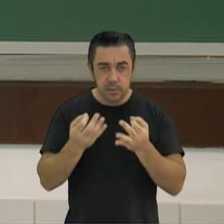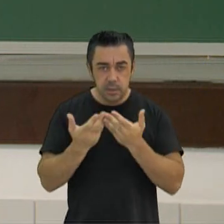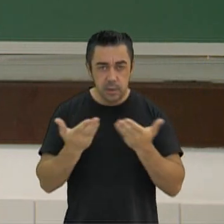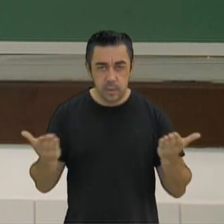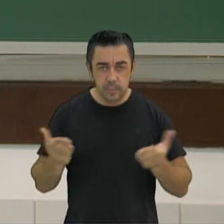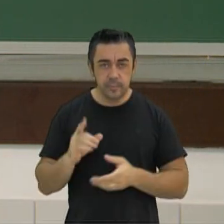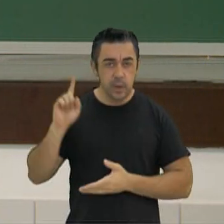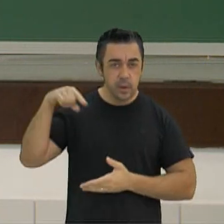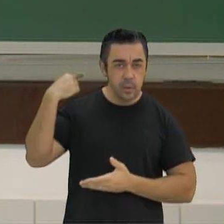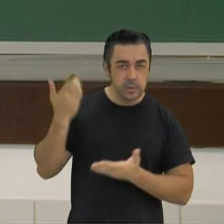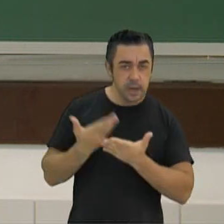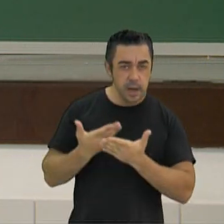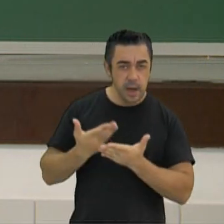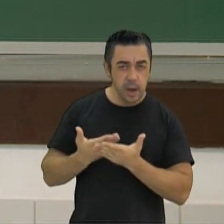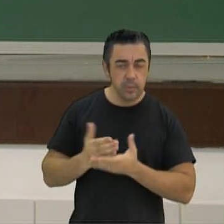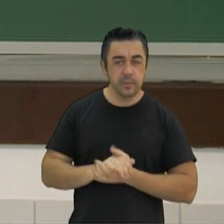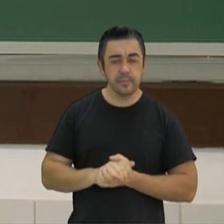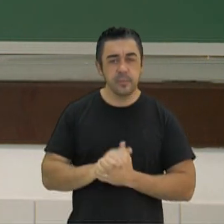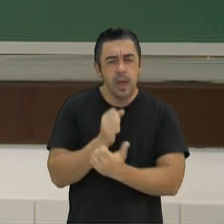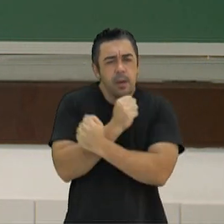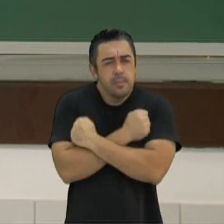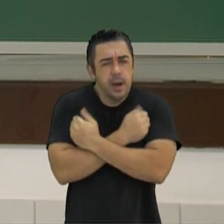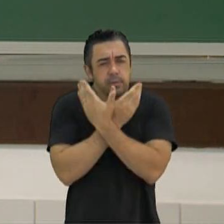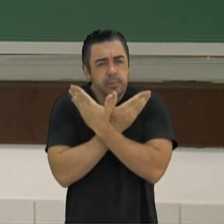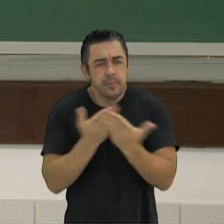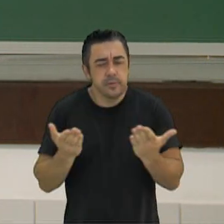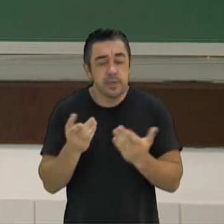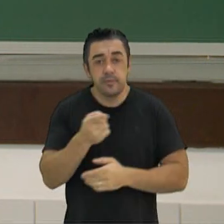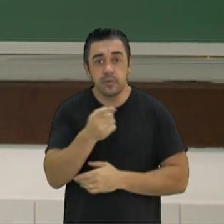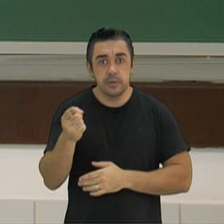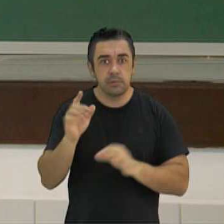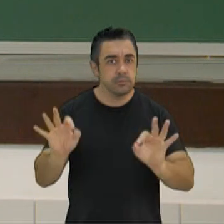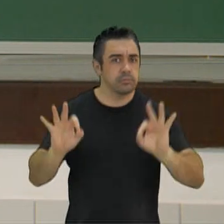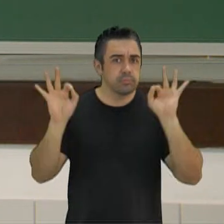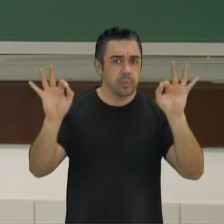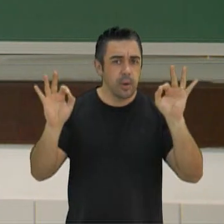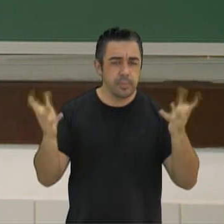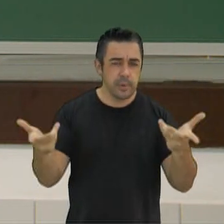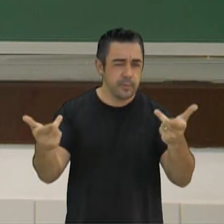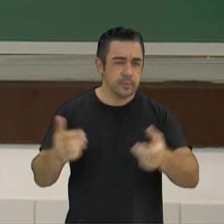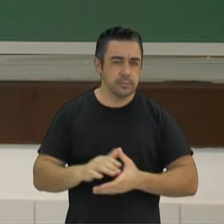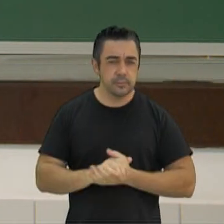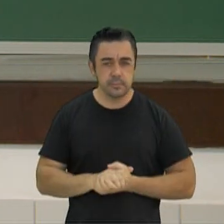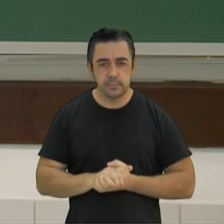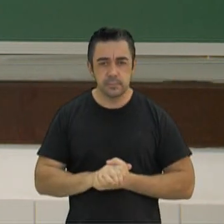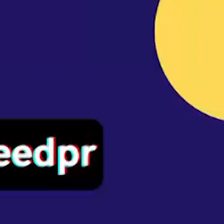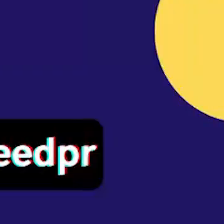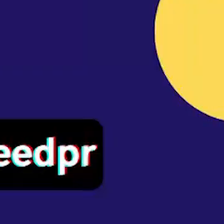vocês. Até a próxima aula. Um abraço a todos e sejam extraordinários.